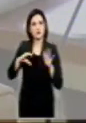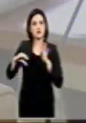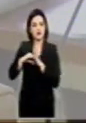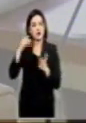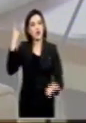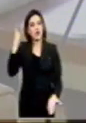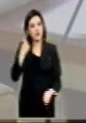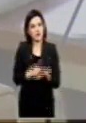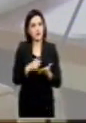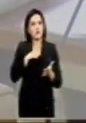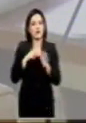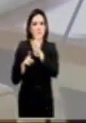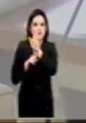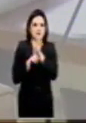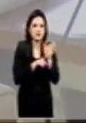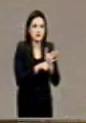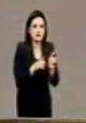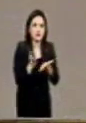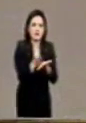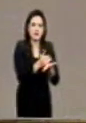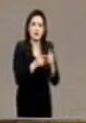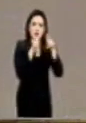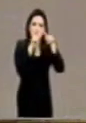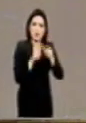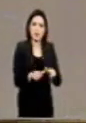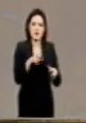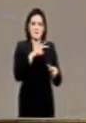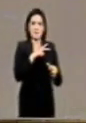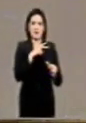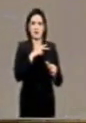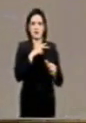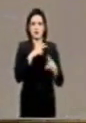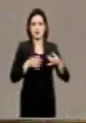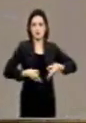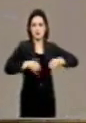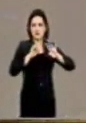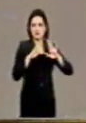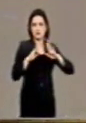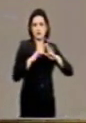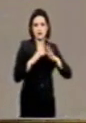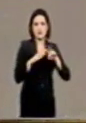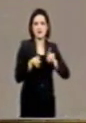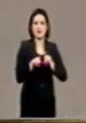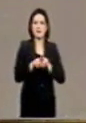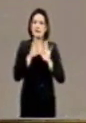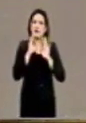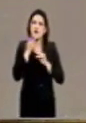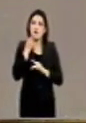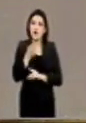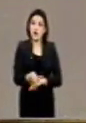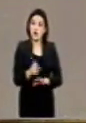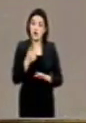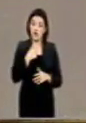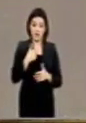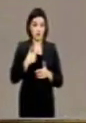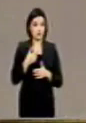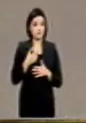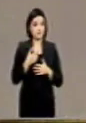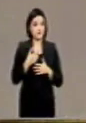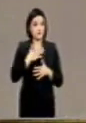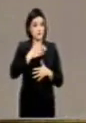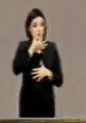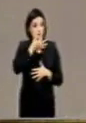das varreduras em locais particulares. Afirmou ainda que sempre manifestou-se explicitamente pelo não cumprimento